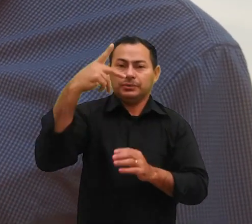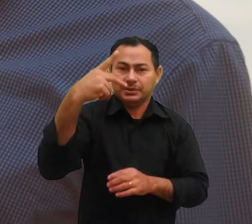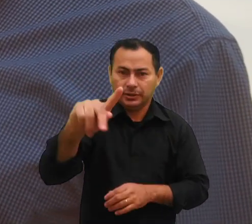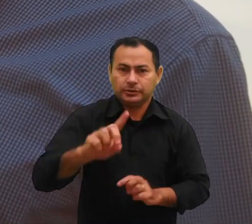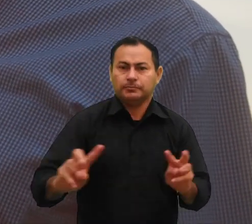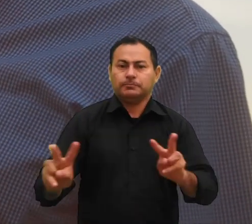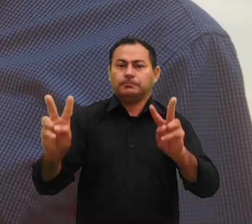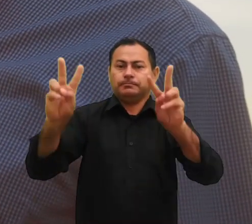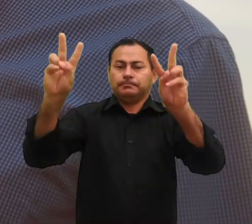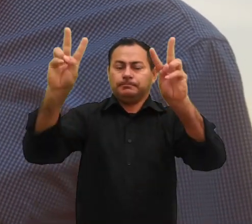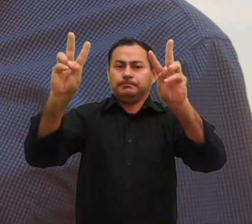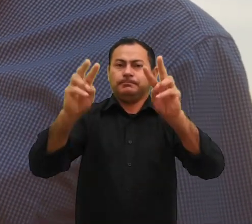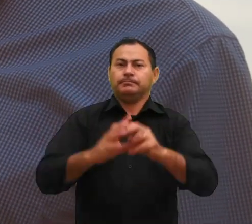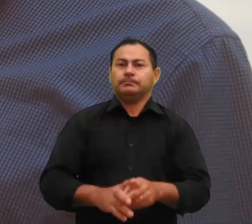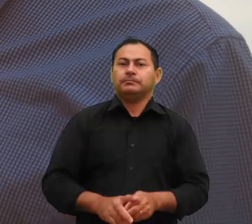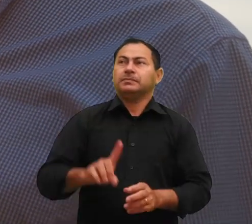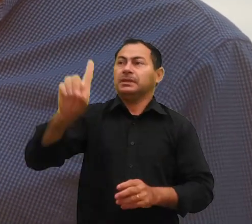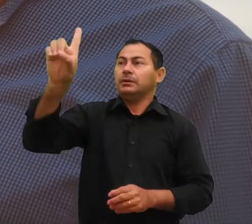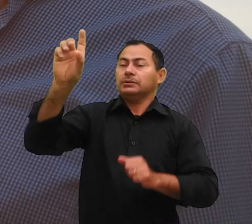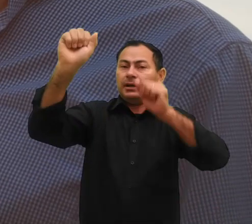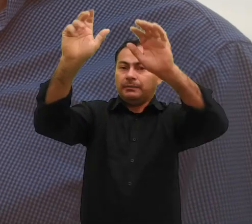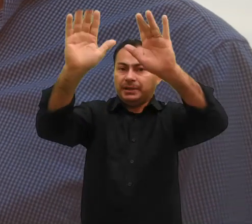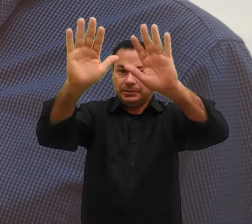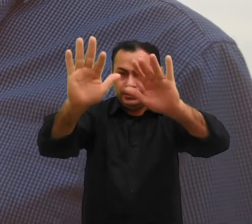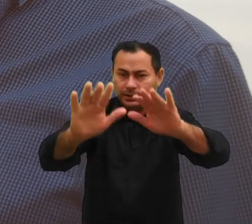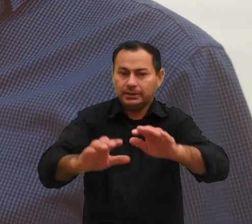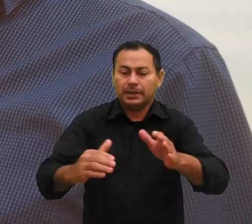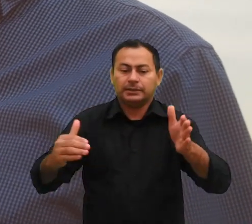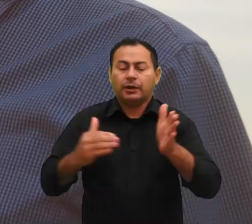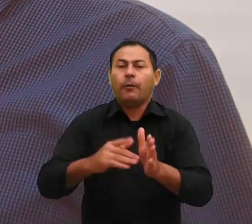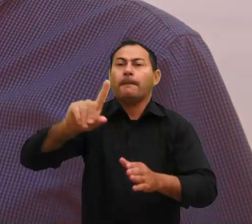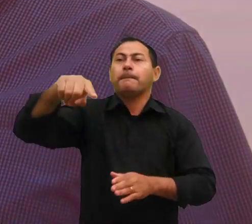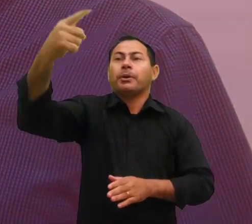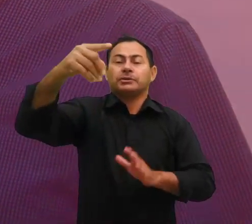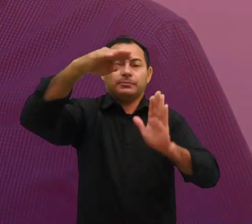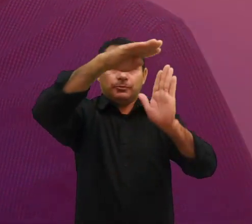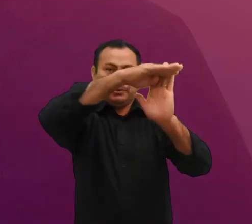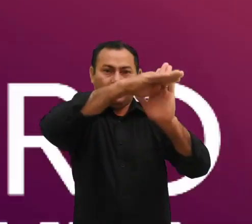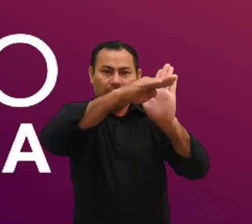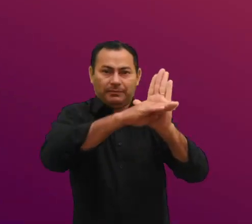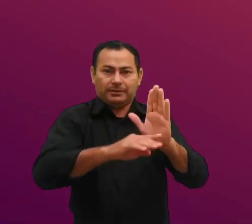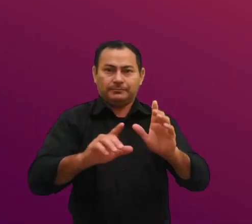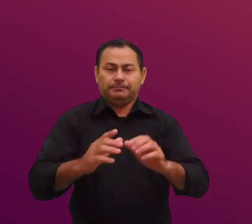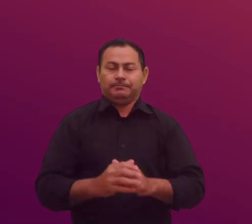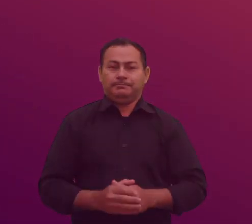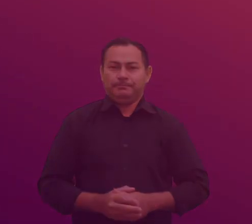os seus valores. Deus lhe abençoe e até o próximo programa.